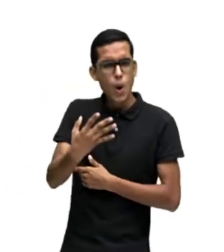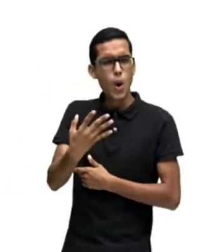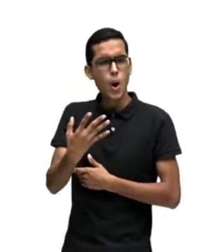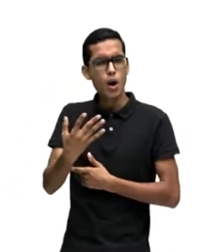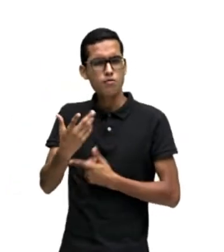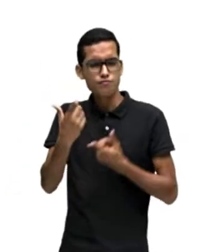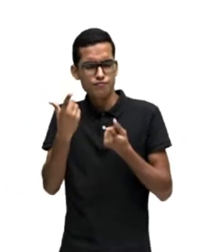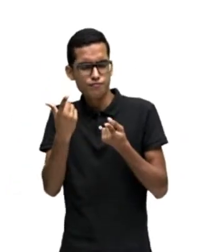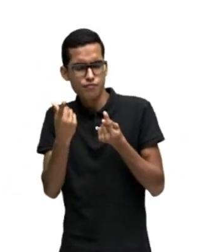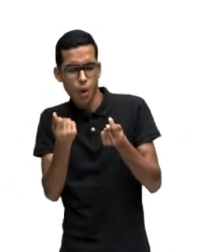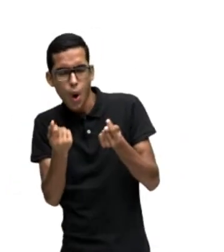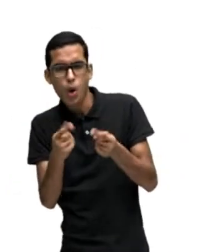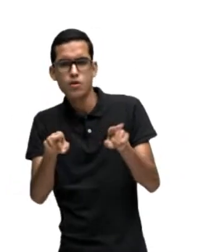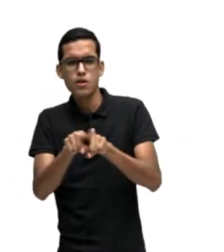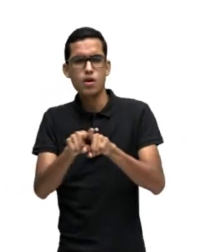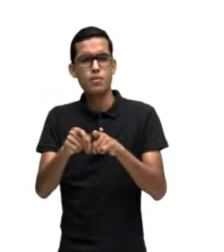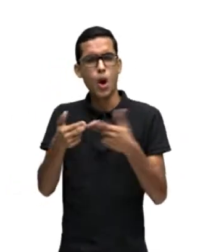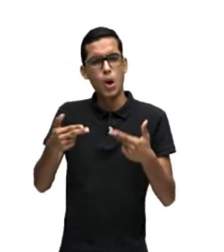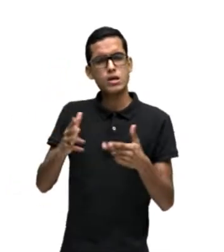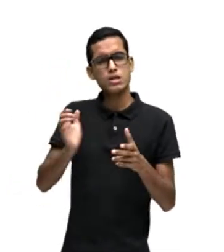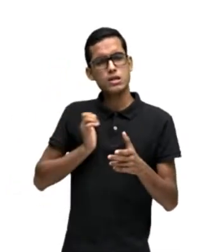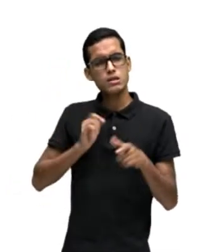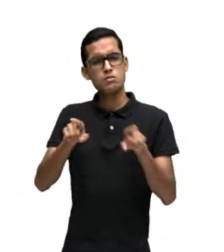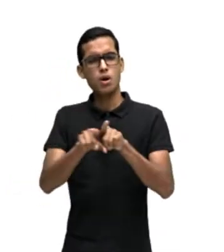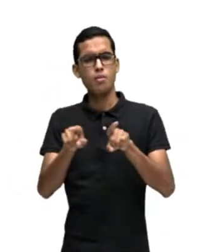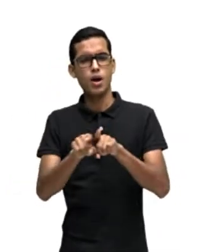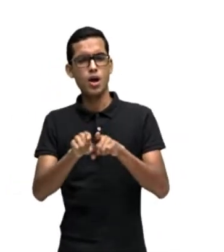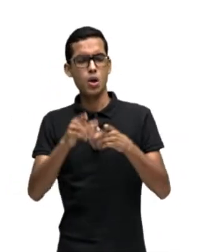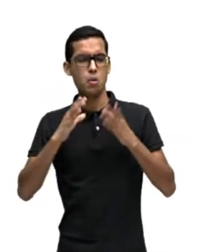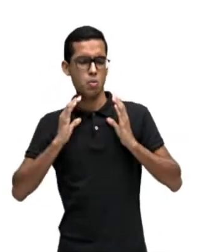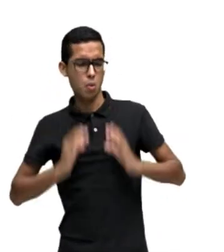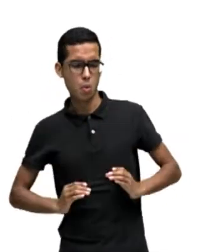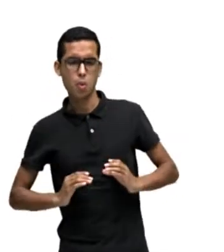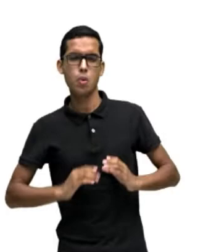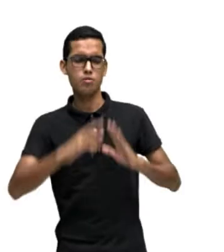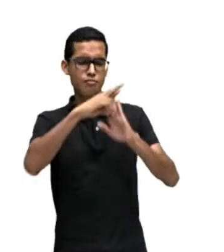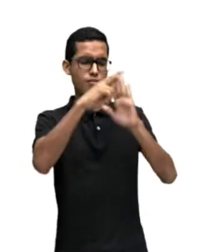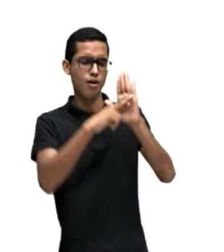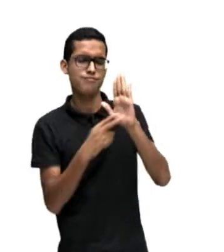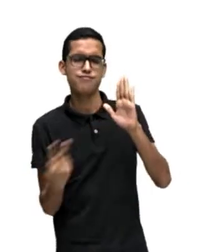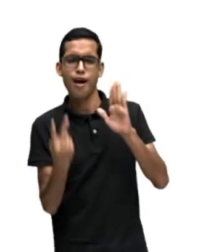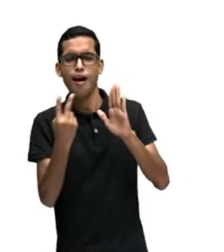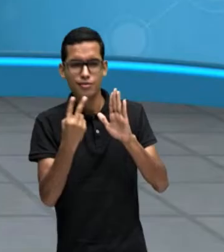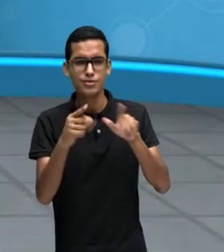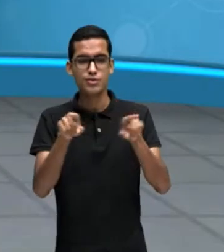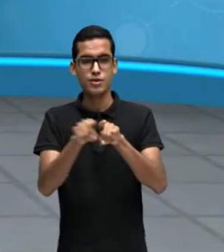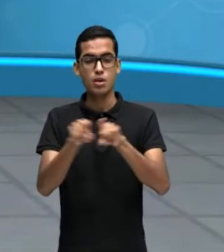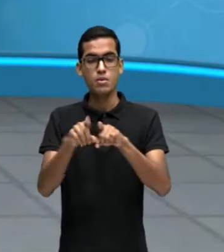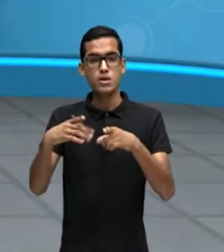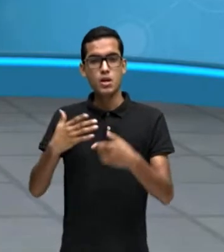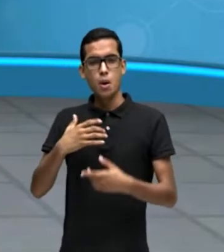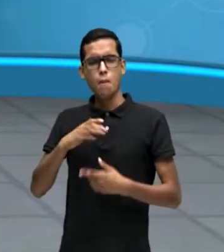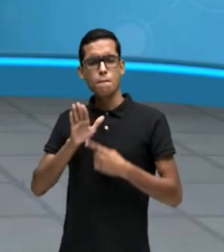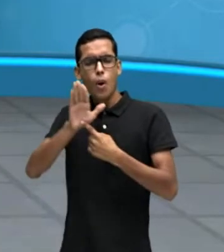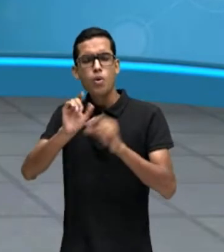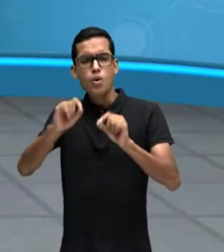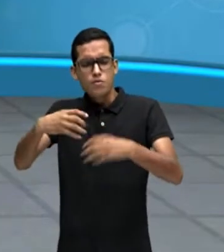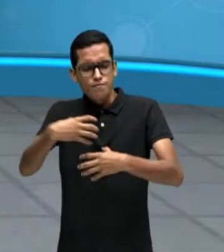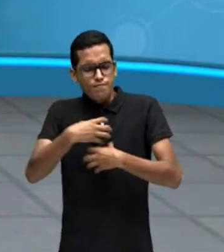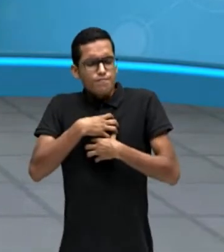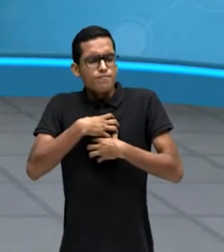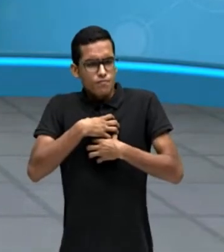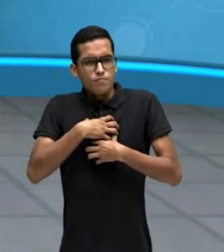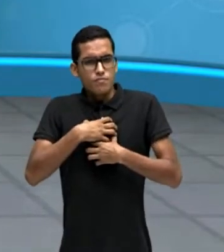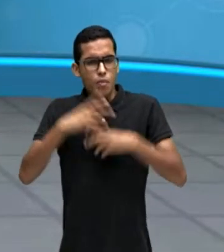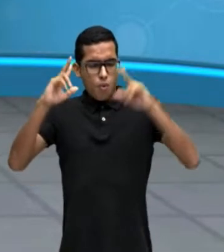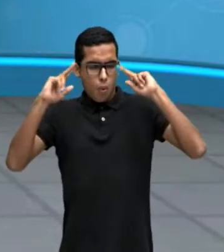lado negativo ou positivo dos sentimentos humanos. O auto, quando vocês tiverem uma folguinha, dá um Google aí, coloca